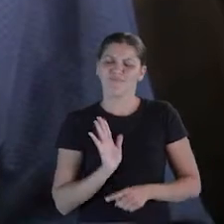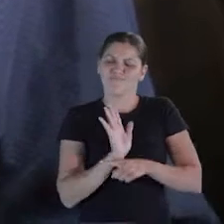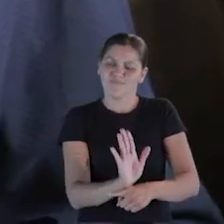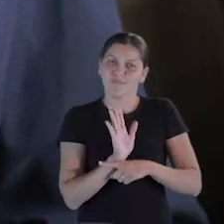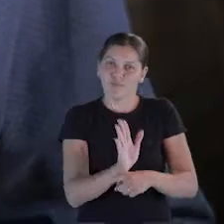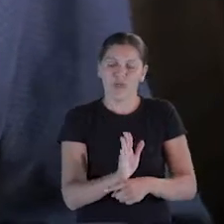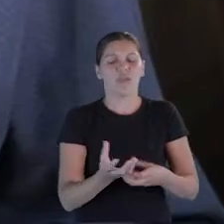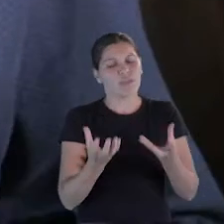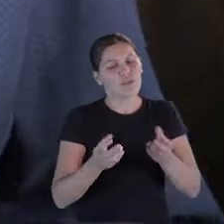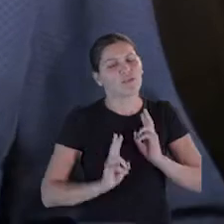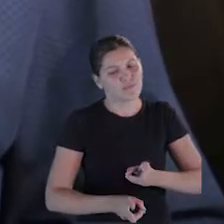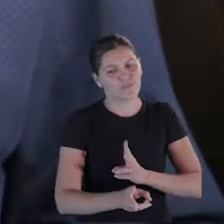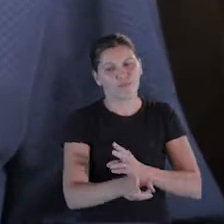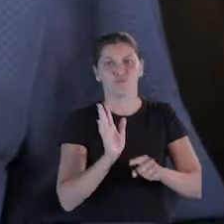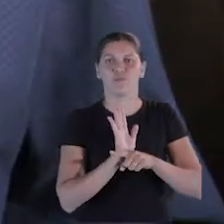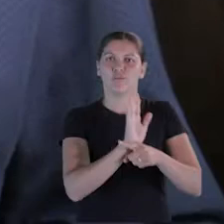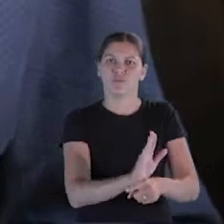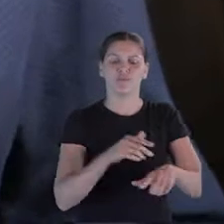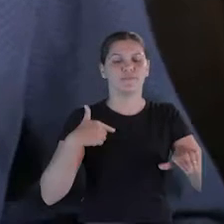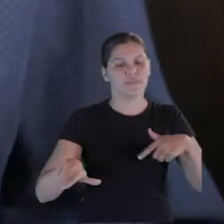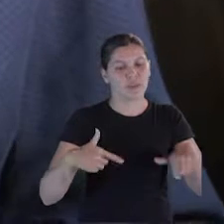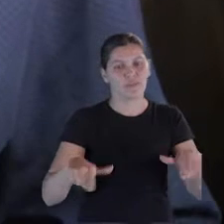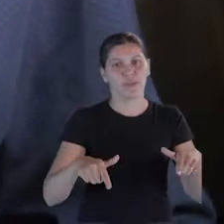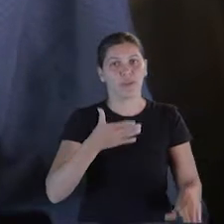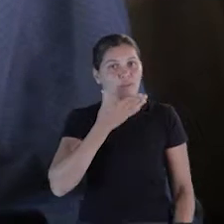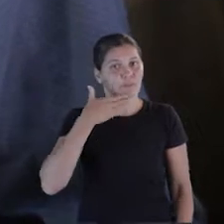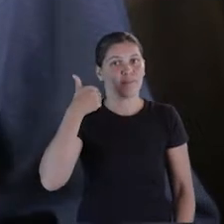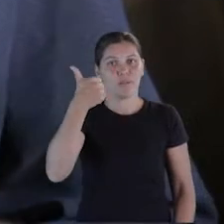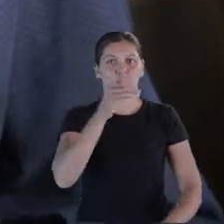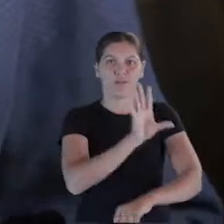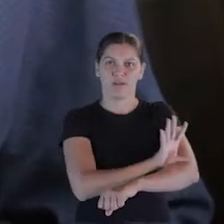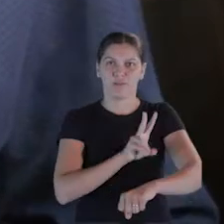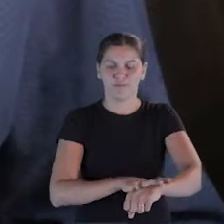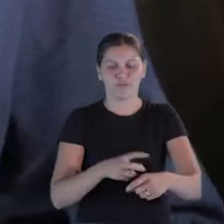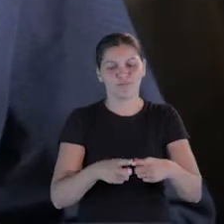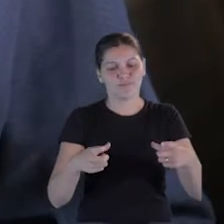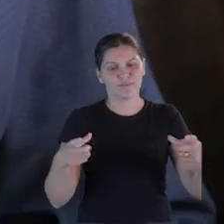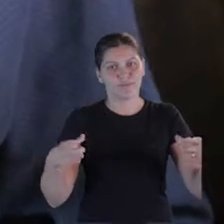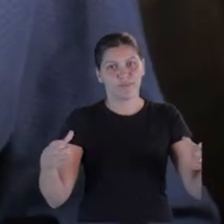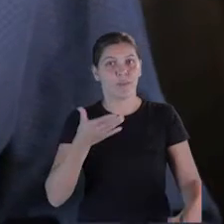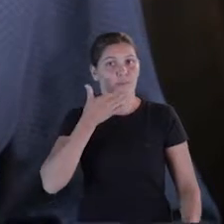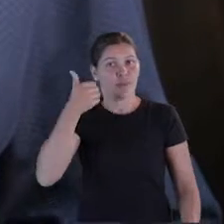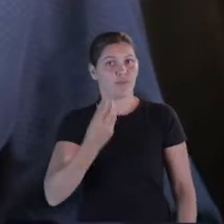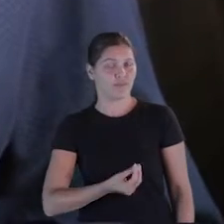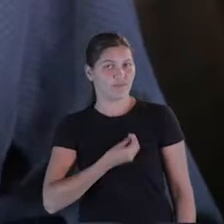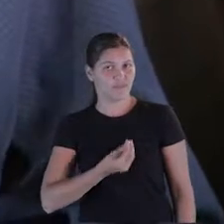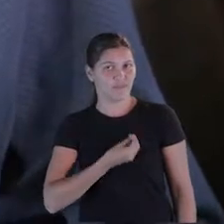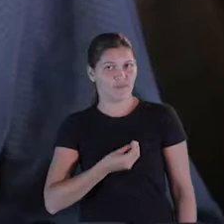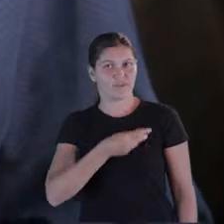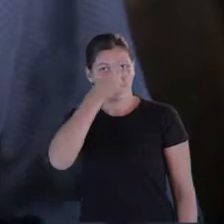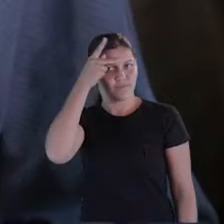Verde e vamos fazer ainda mais, trabalhando para que a nossa cidade continue a se desenvolver, melhorando a qualidade de vida da